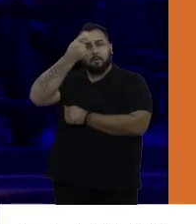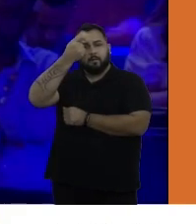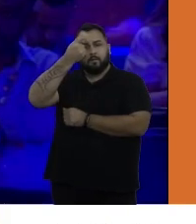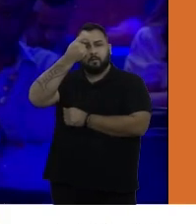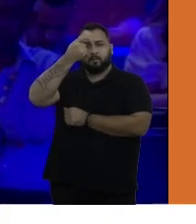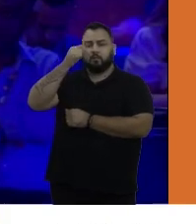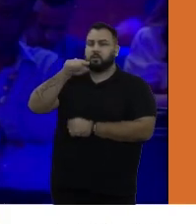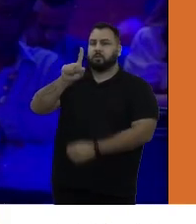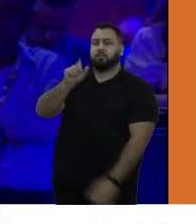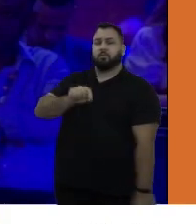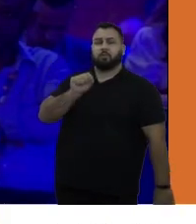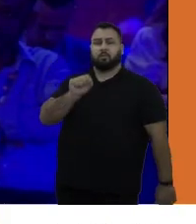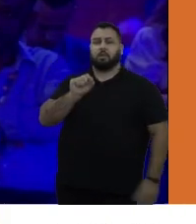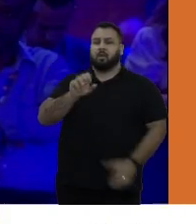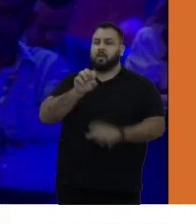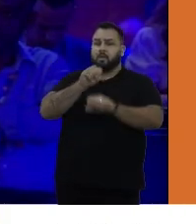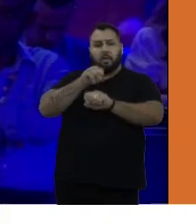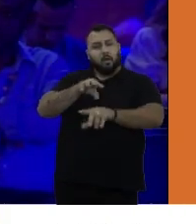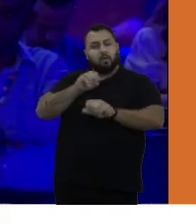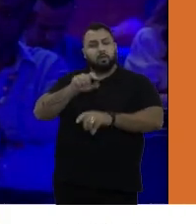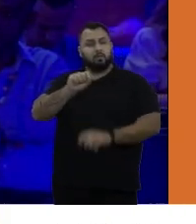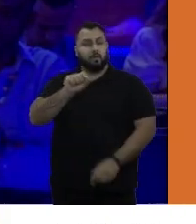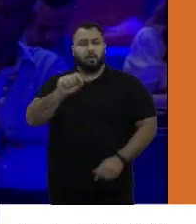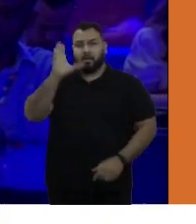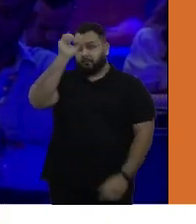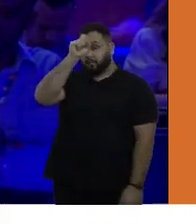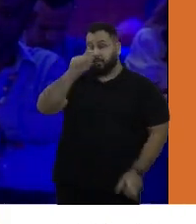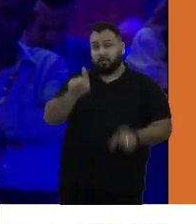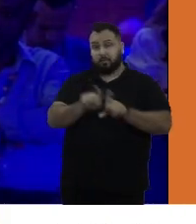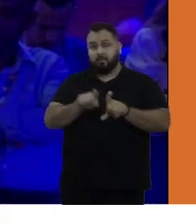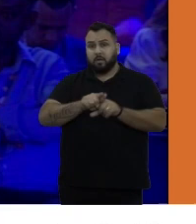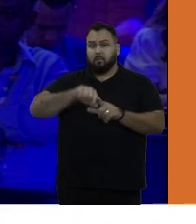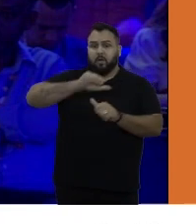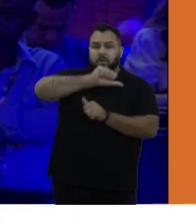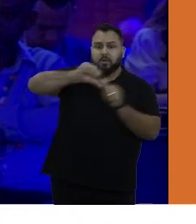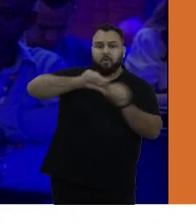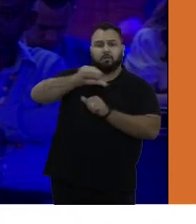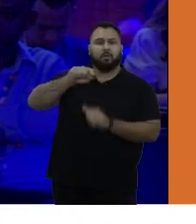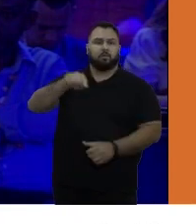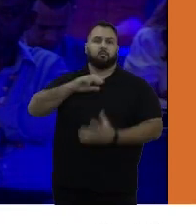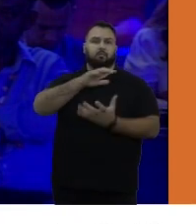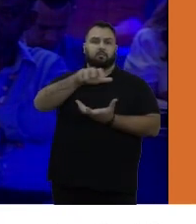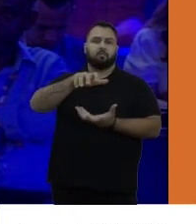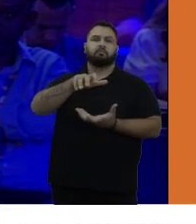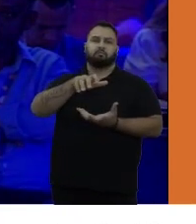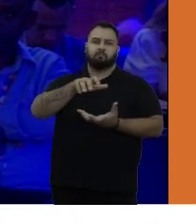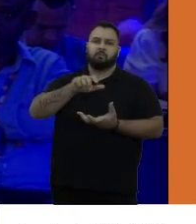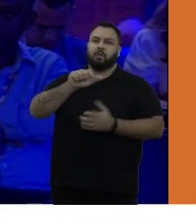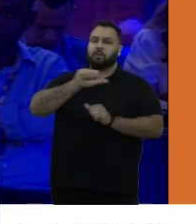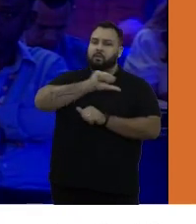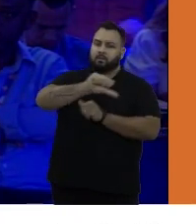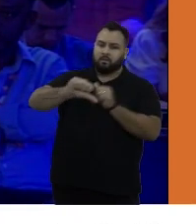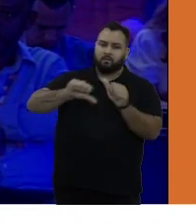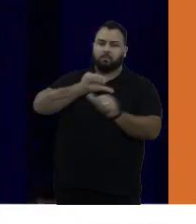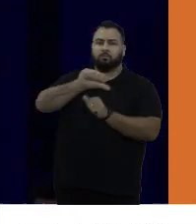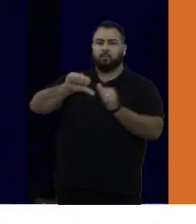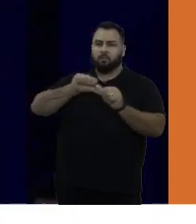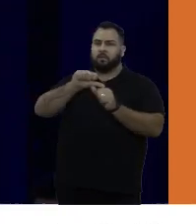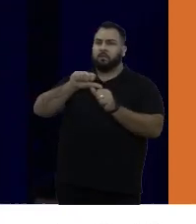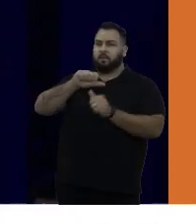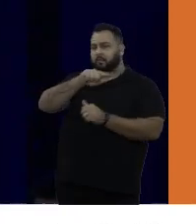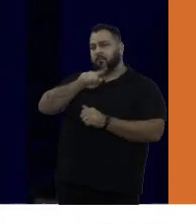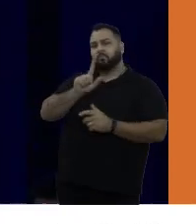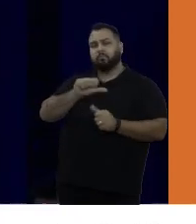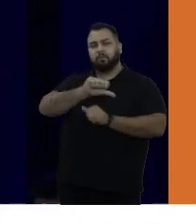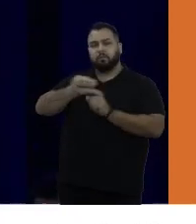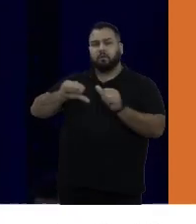é educar, porque o que é aprender também mudou nesse mundo bunny, né? Então, essas transformações, elas acabam